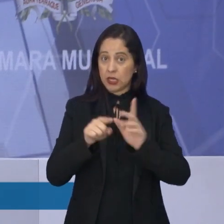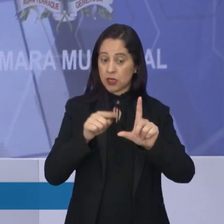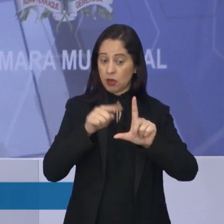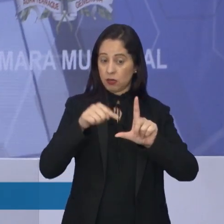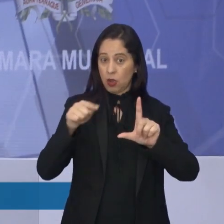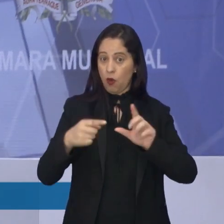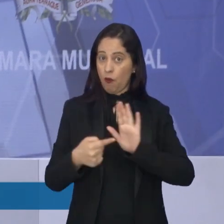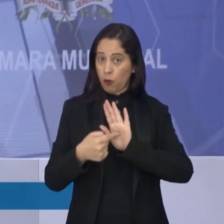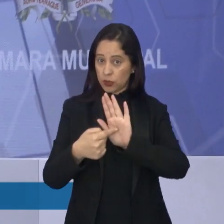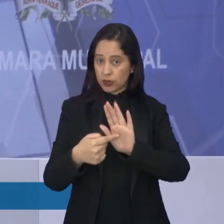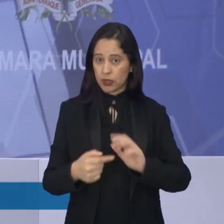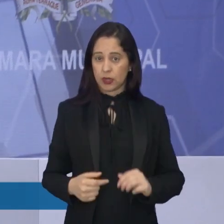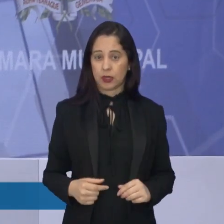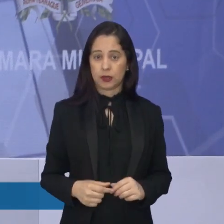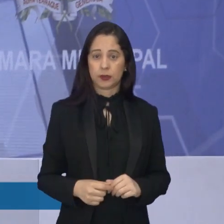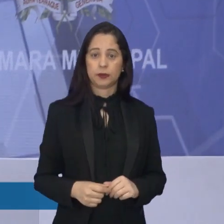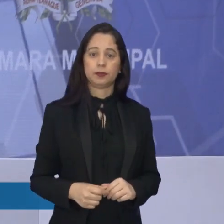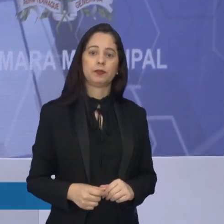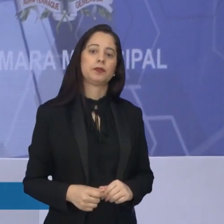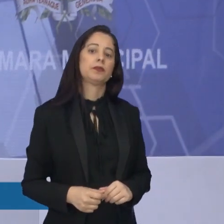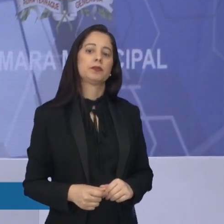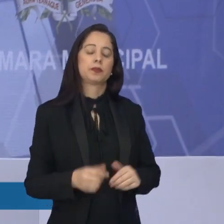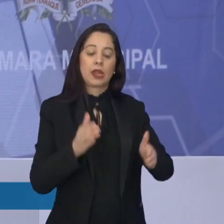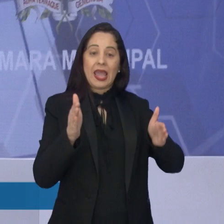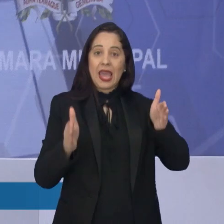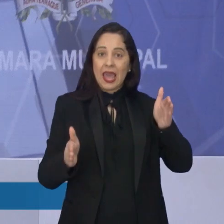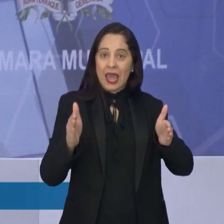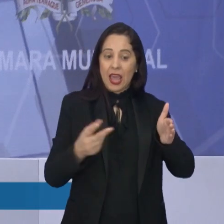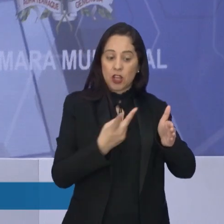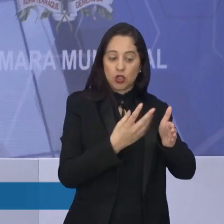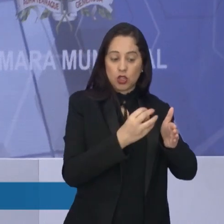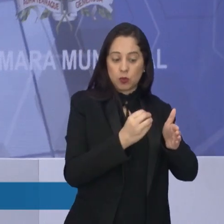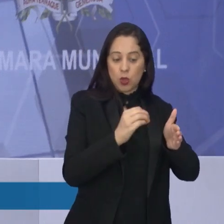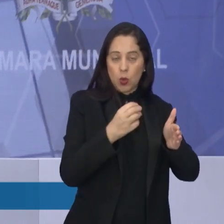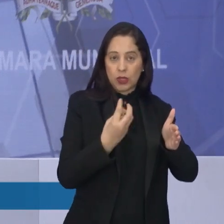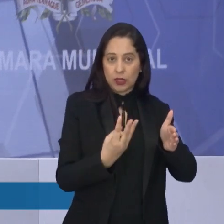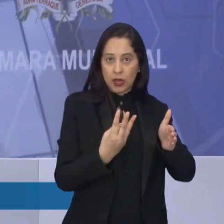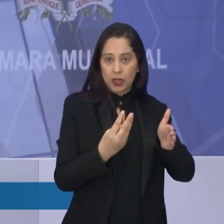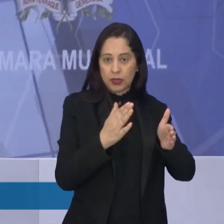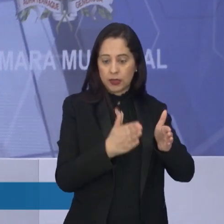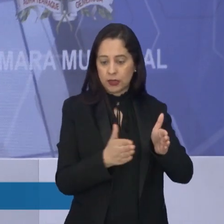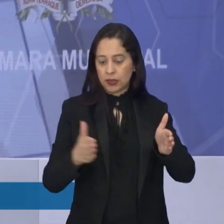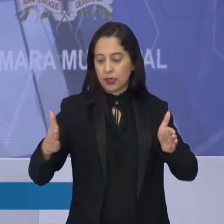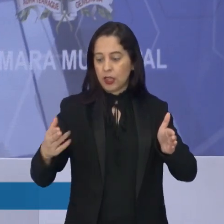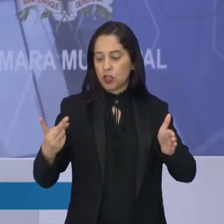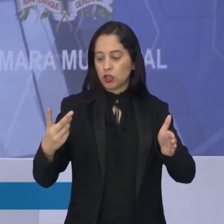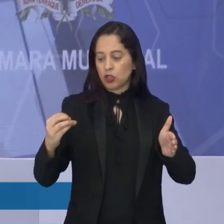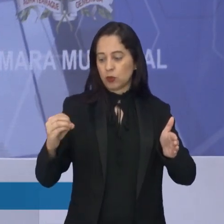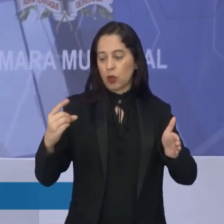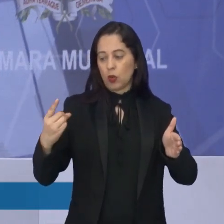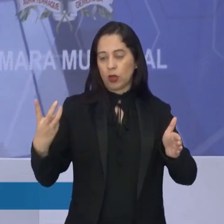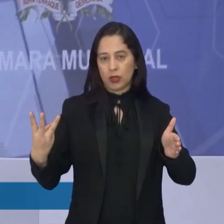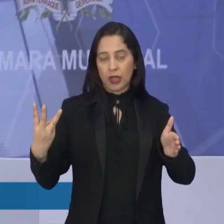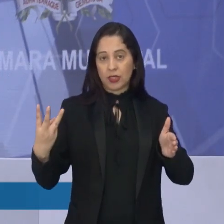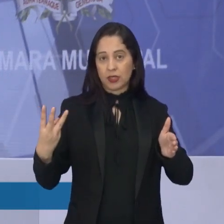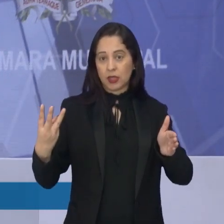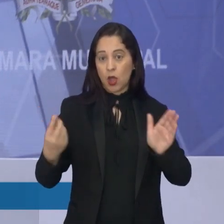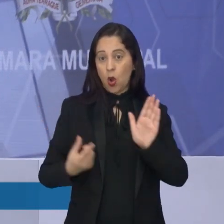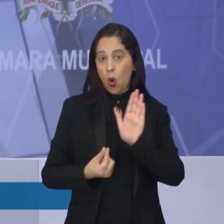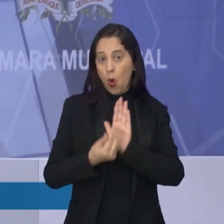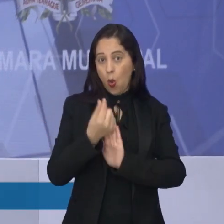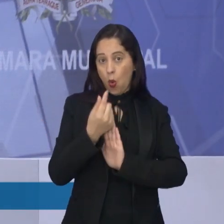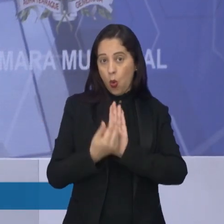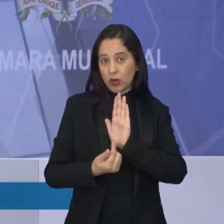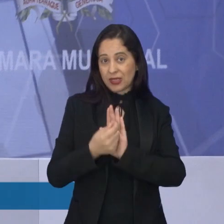vocês os números. Entre 2003 e 2013, o orçamento do Ministério